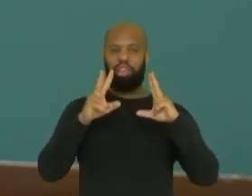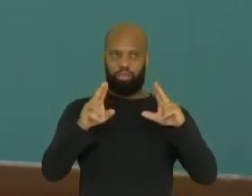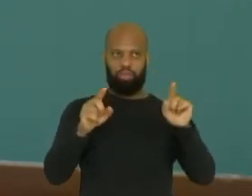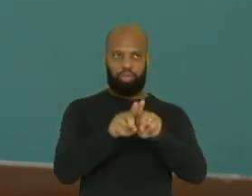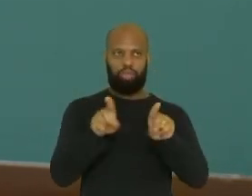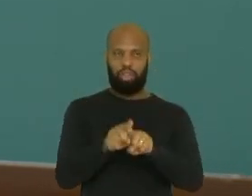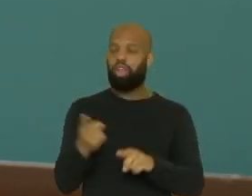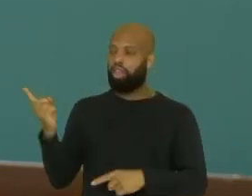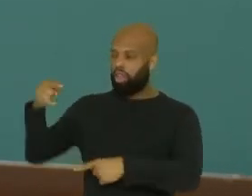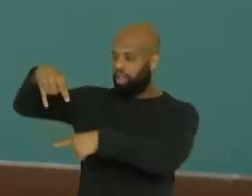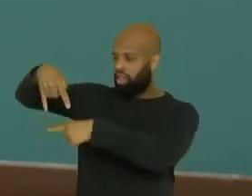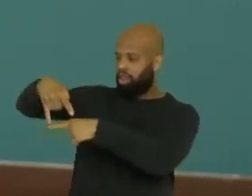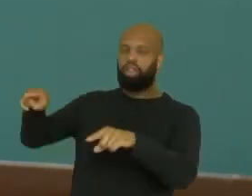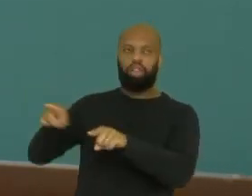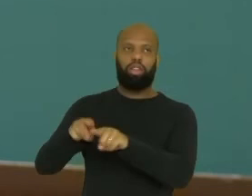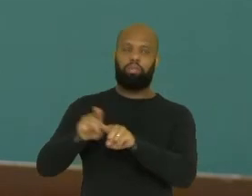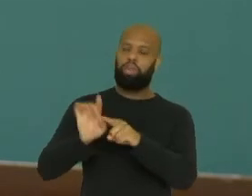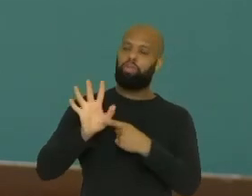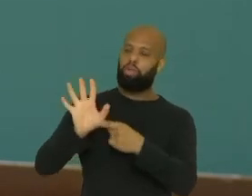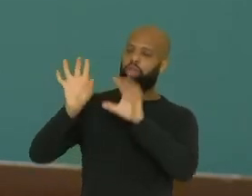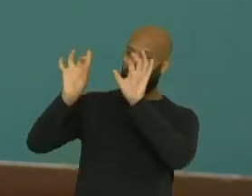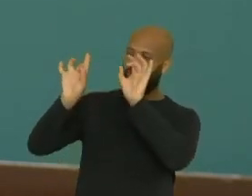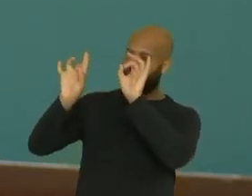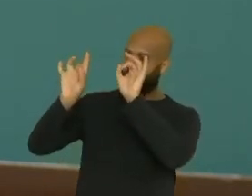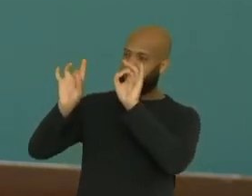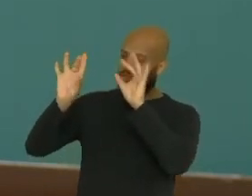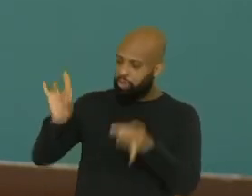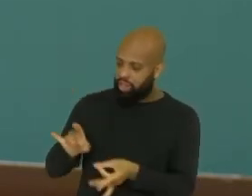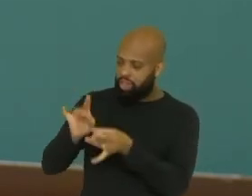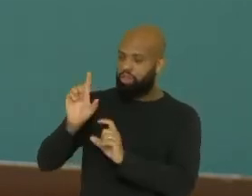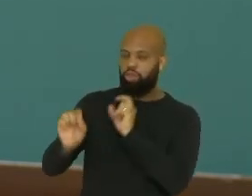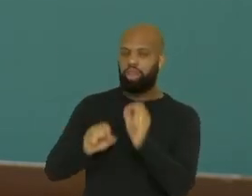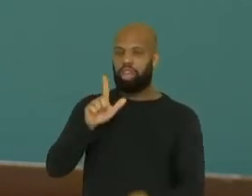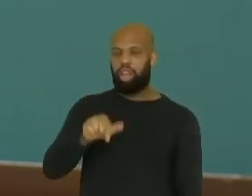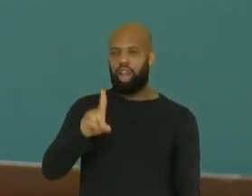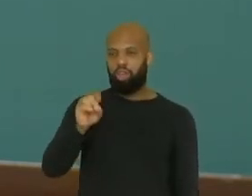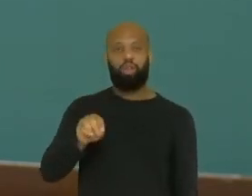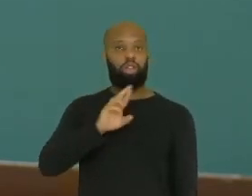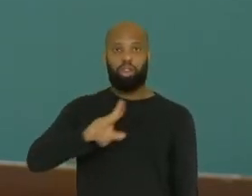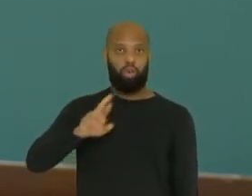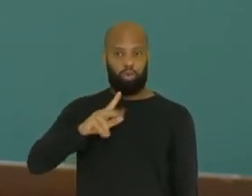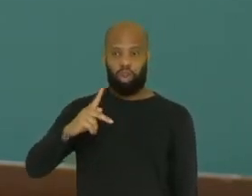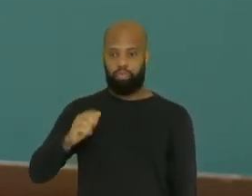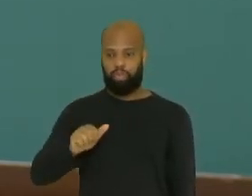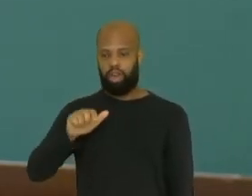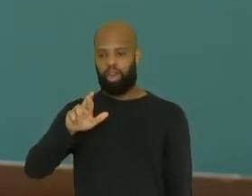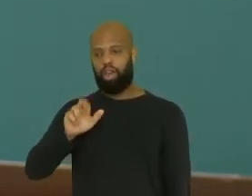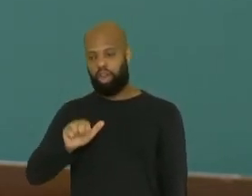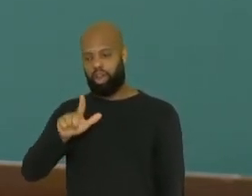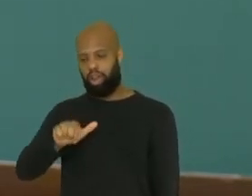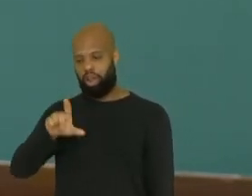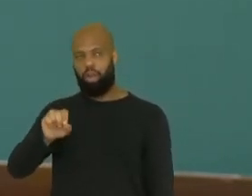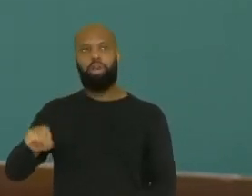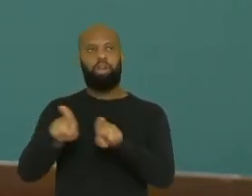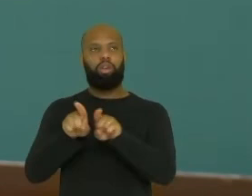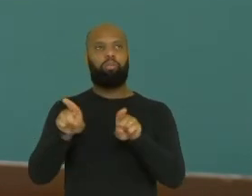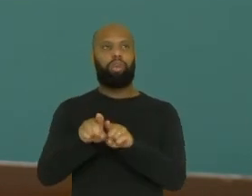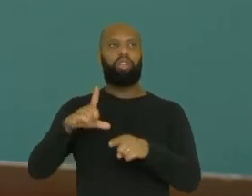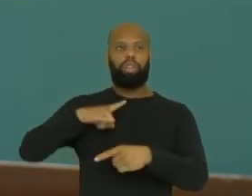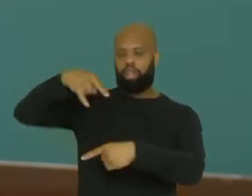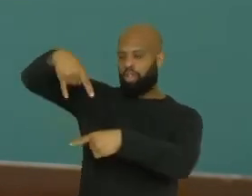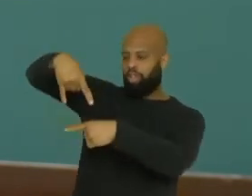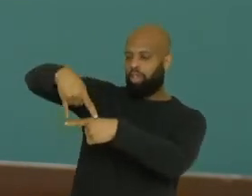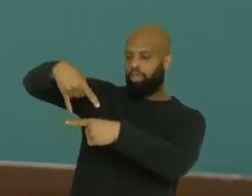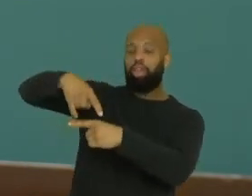então no trapézio a gente específica quais lados são aqueles não paralelos e nós temos também o